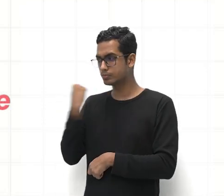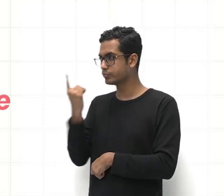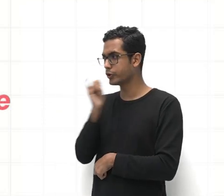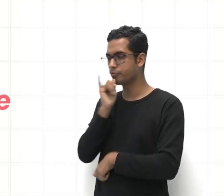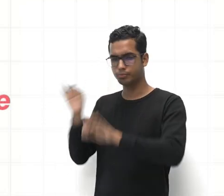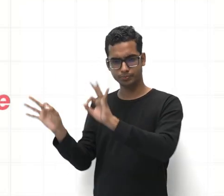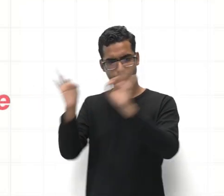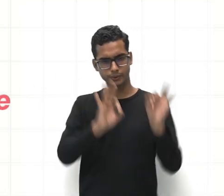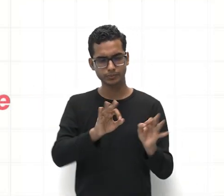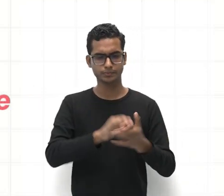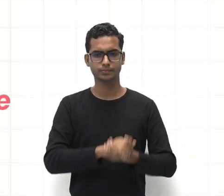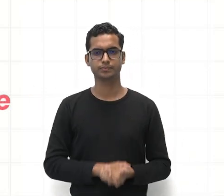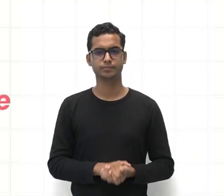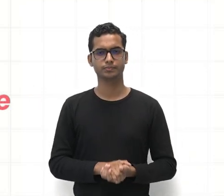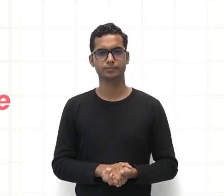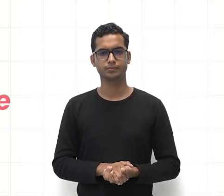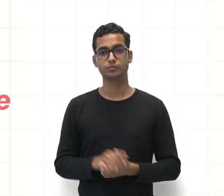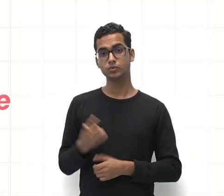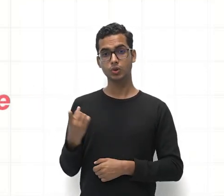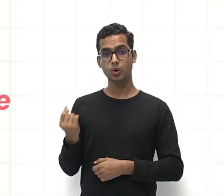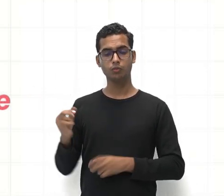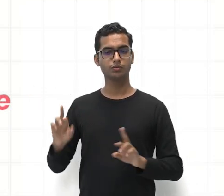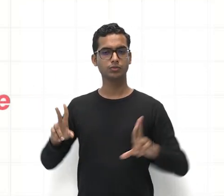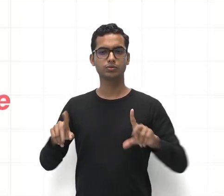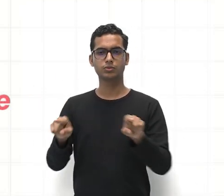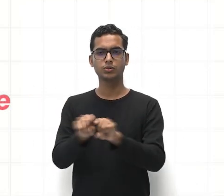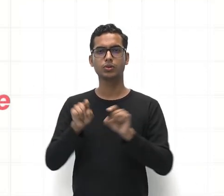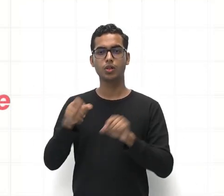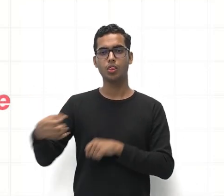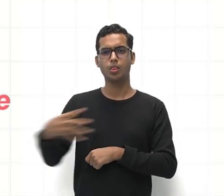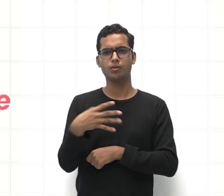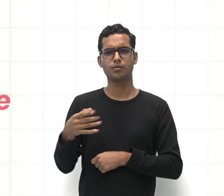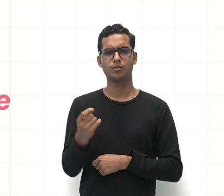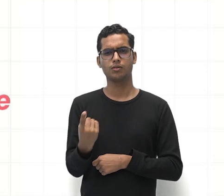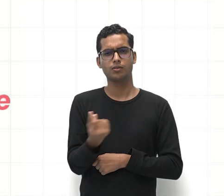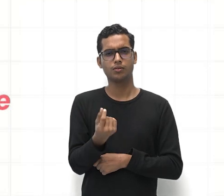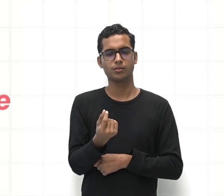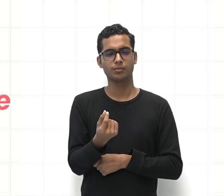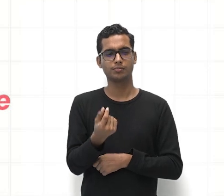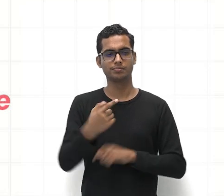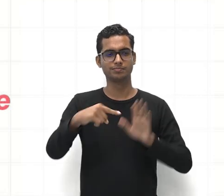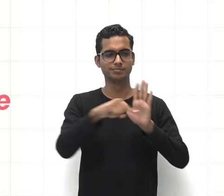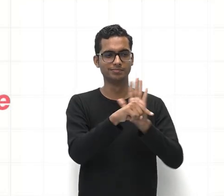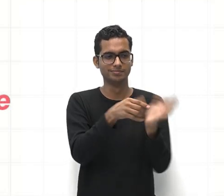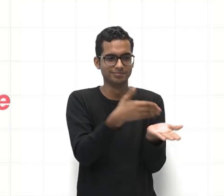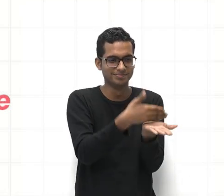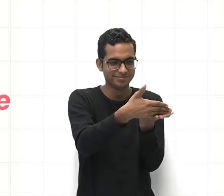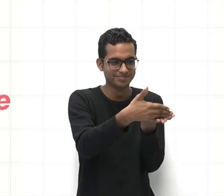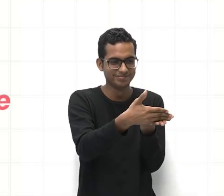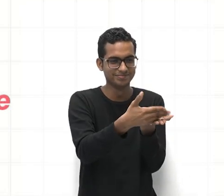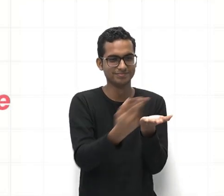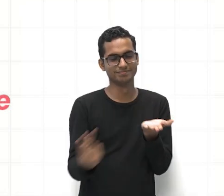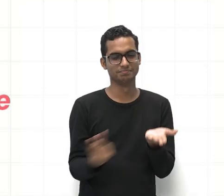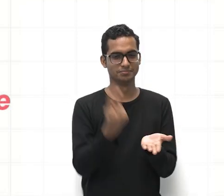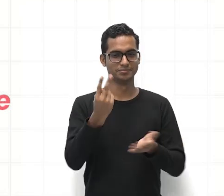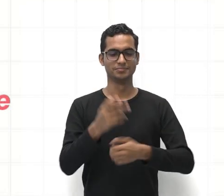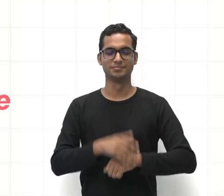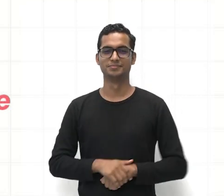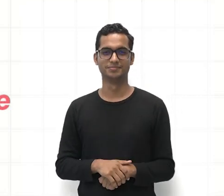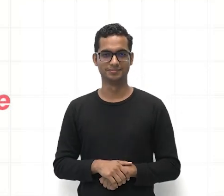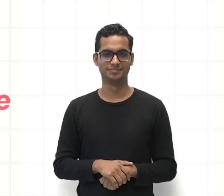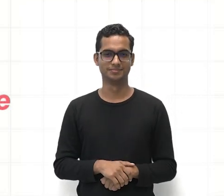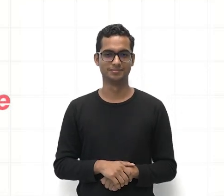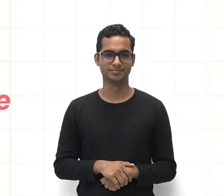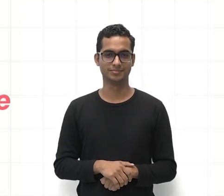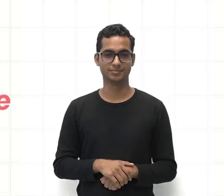preço, né, a diferença no preço é o novo preço menos o preço inicial. O preço inicial é o